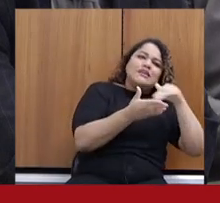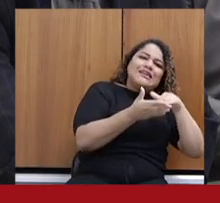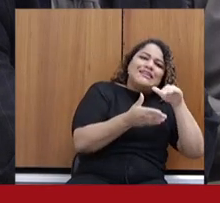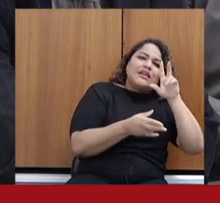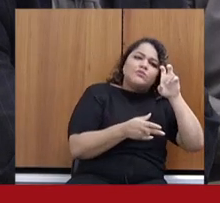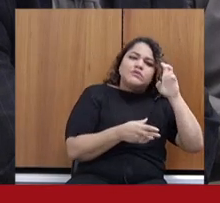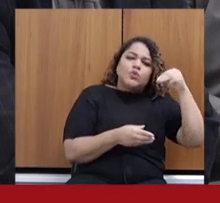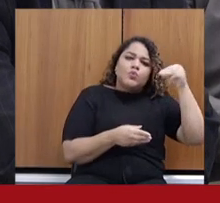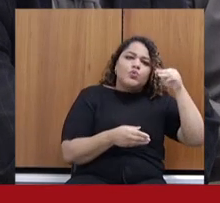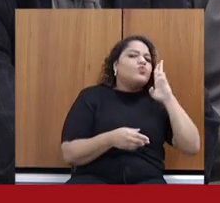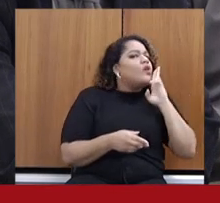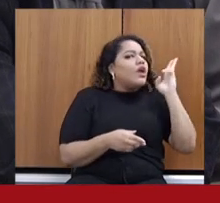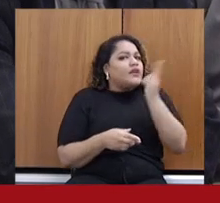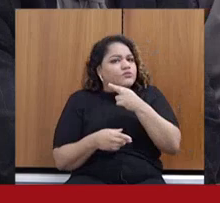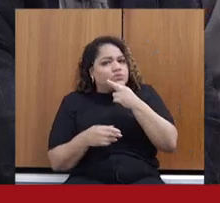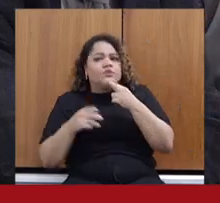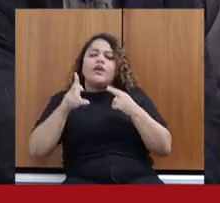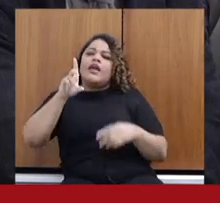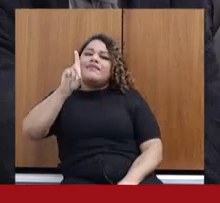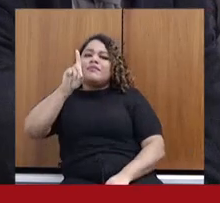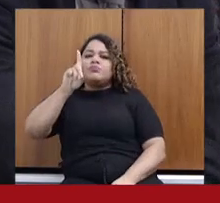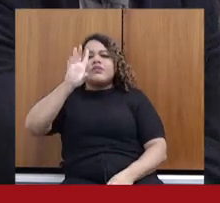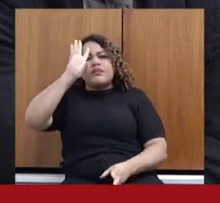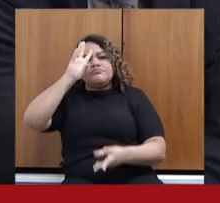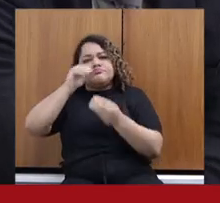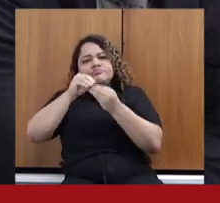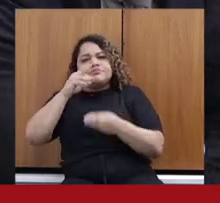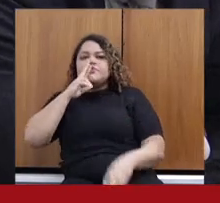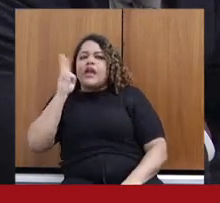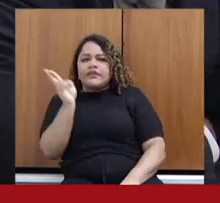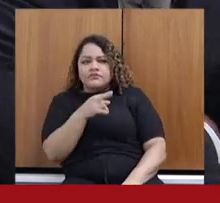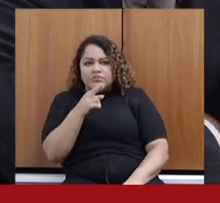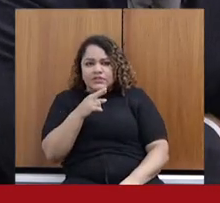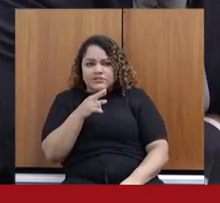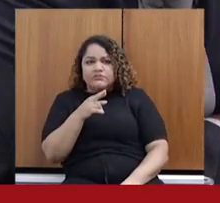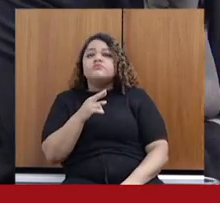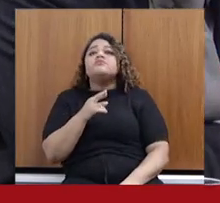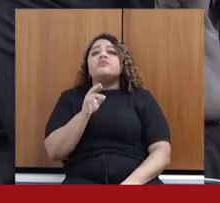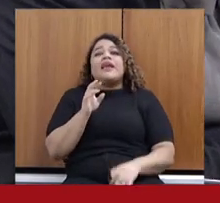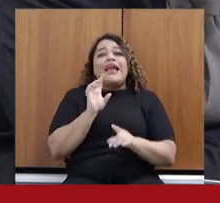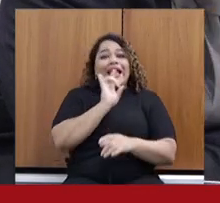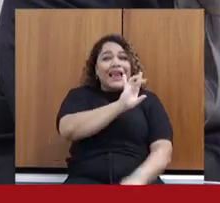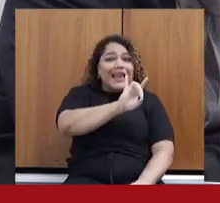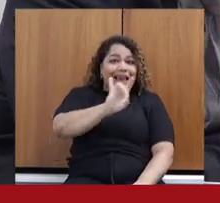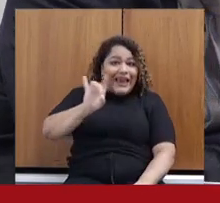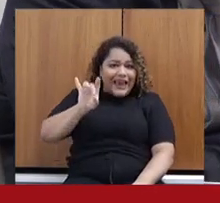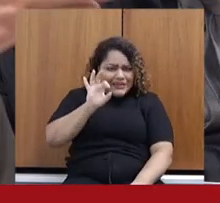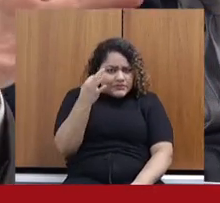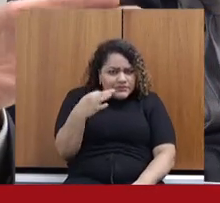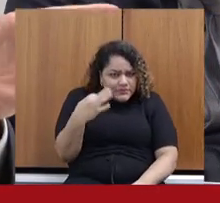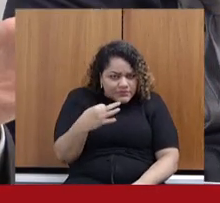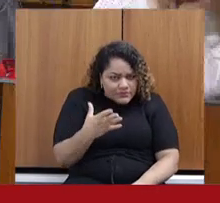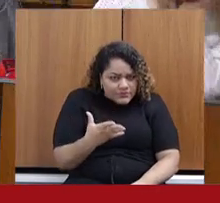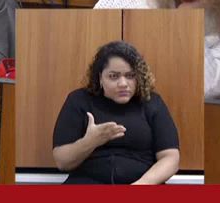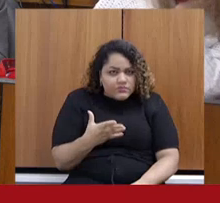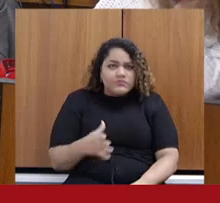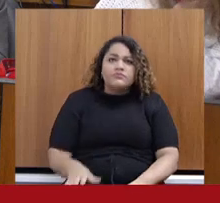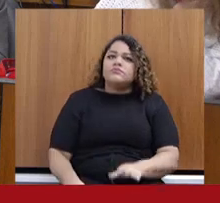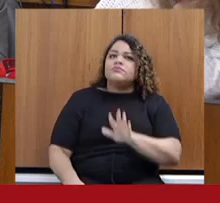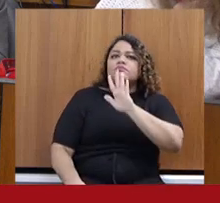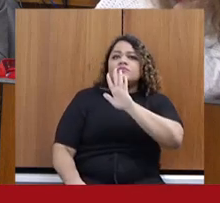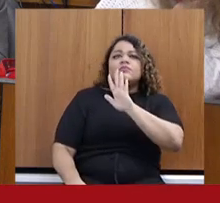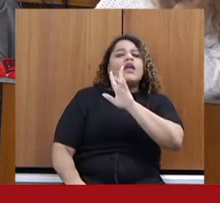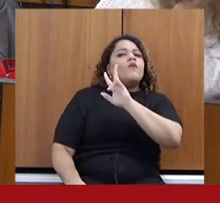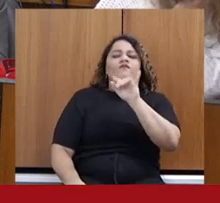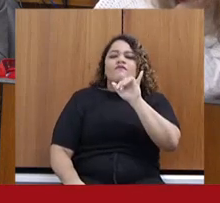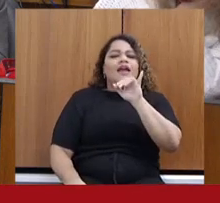fazem a fala final. Vossa Excelência está dizendo por cada secretário, não é isso? Porque eles vão fazer a explanação, os 3 em